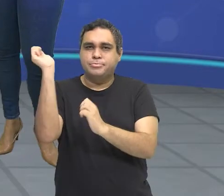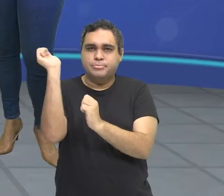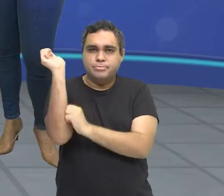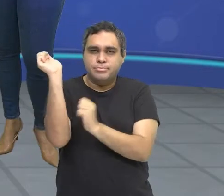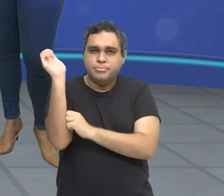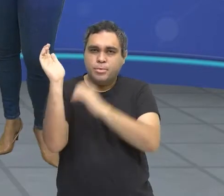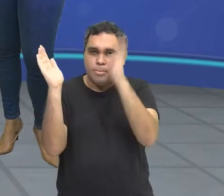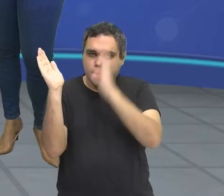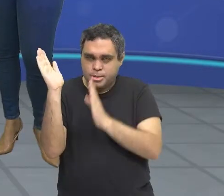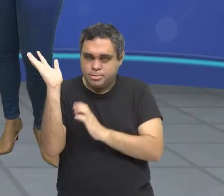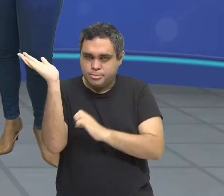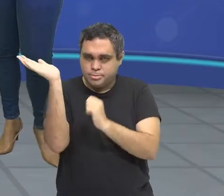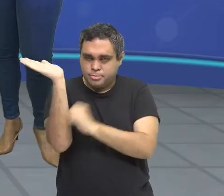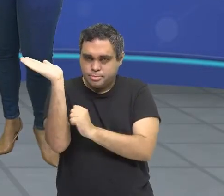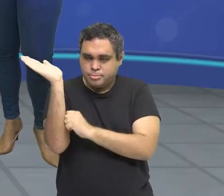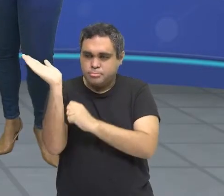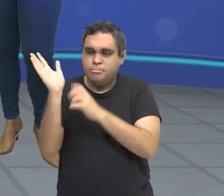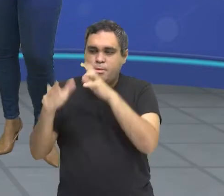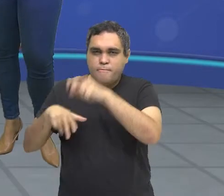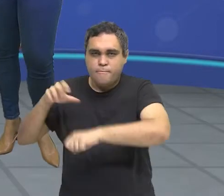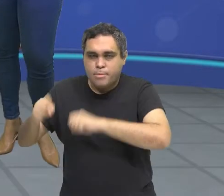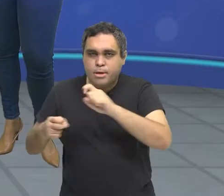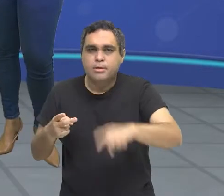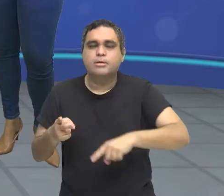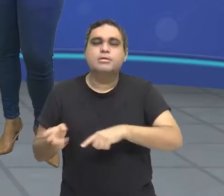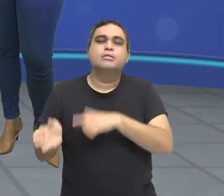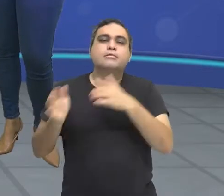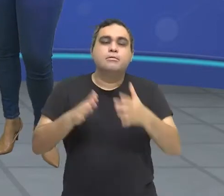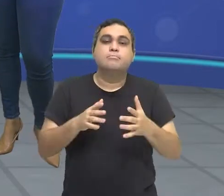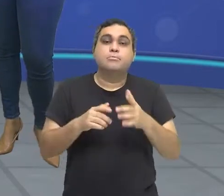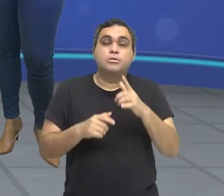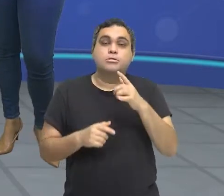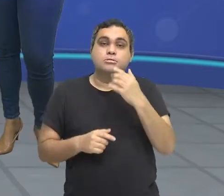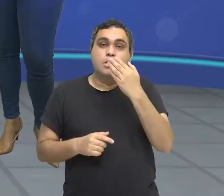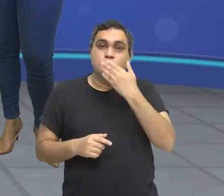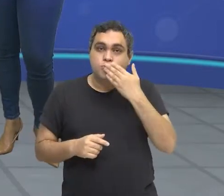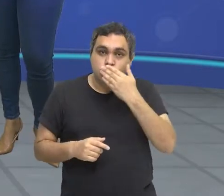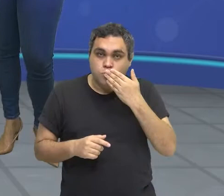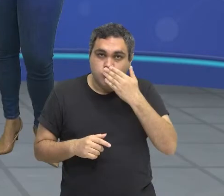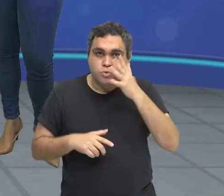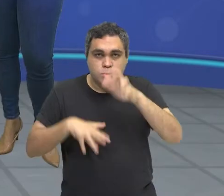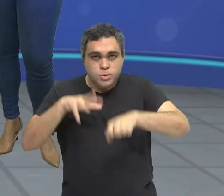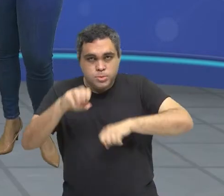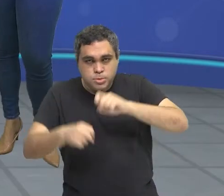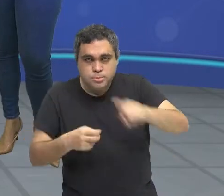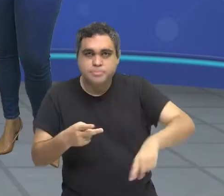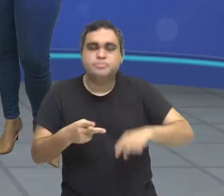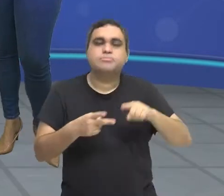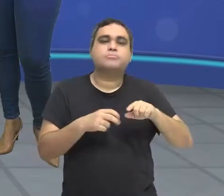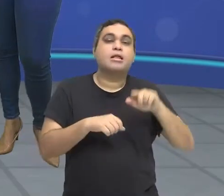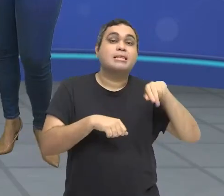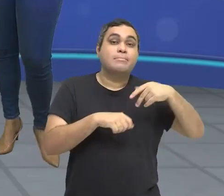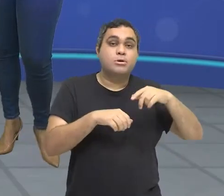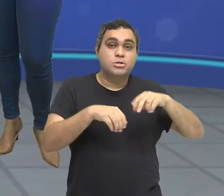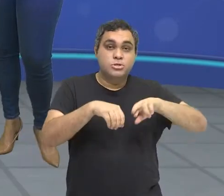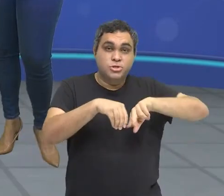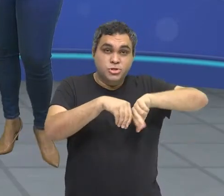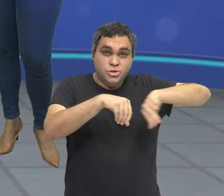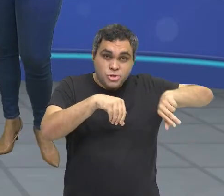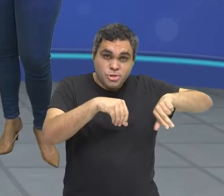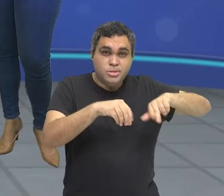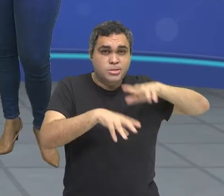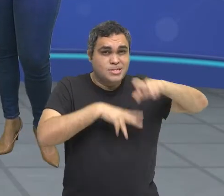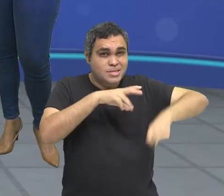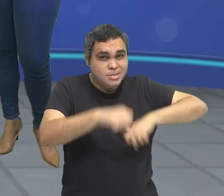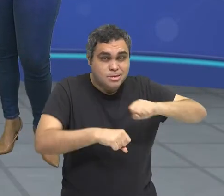com a cana-de-açúcar, com a exploração de minérios, com a pecuária, aqui na nossa região com a extração da